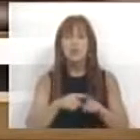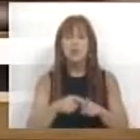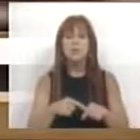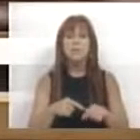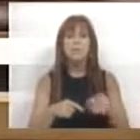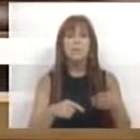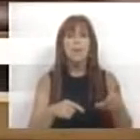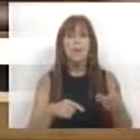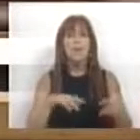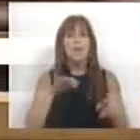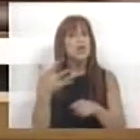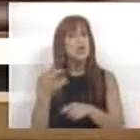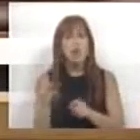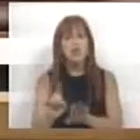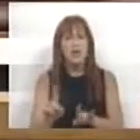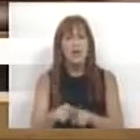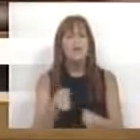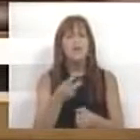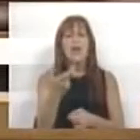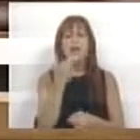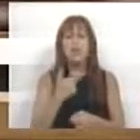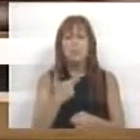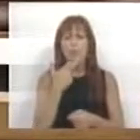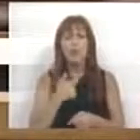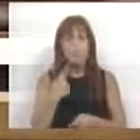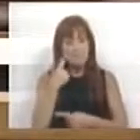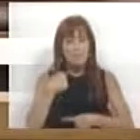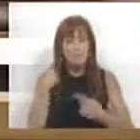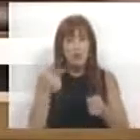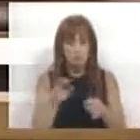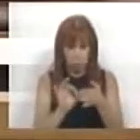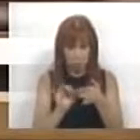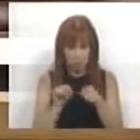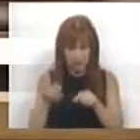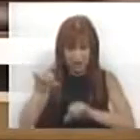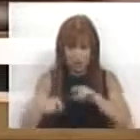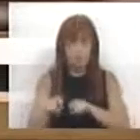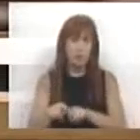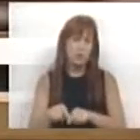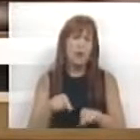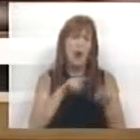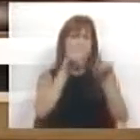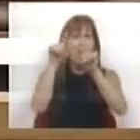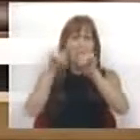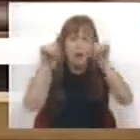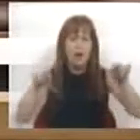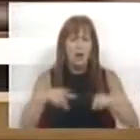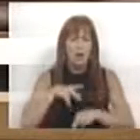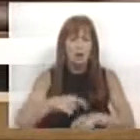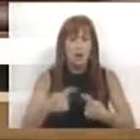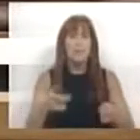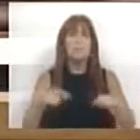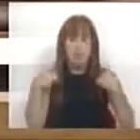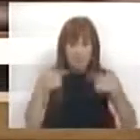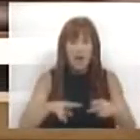e 18 que já não usam. Este conjunto de respostas demonstram que este composto é omnipresente no espaço público, mas